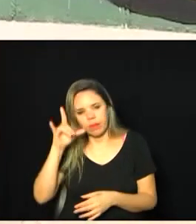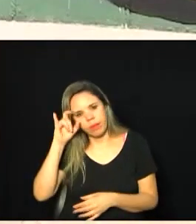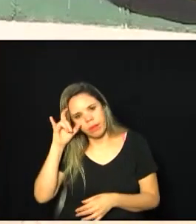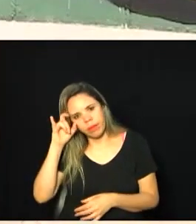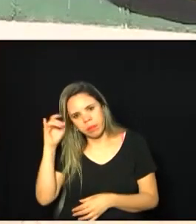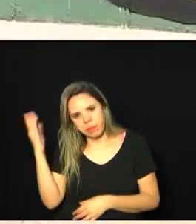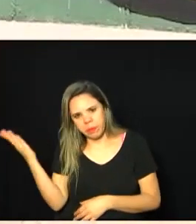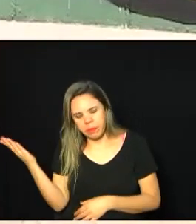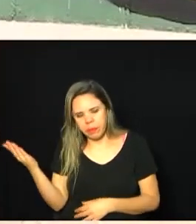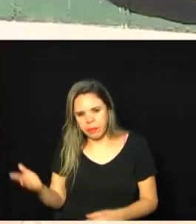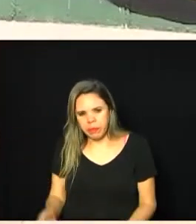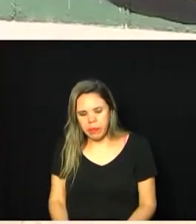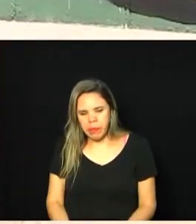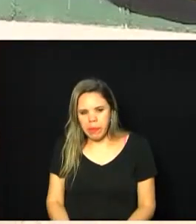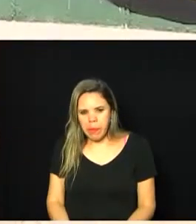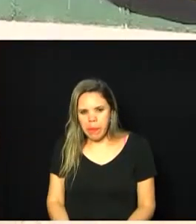é